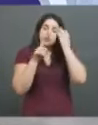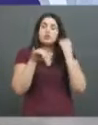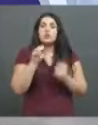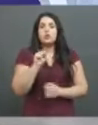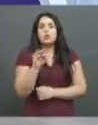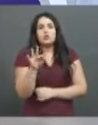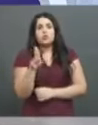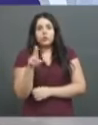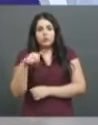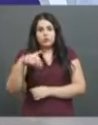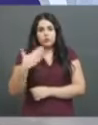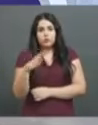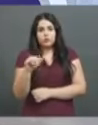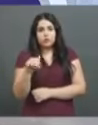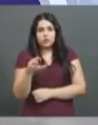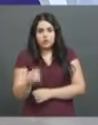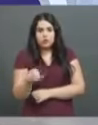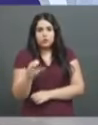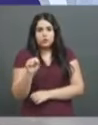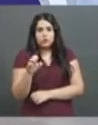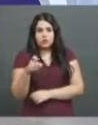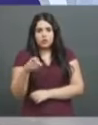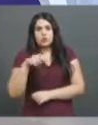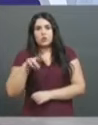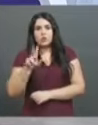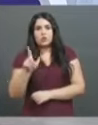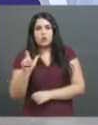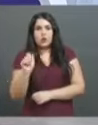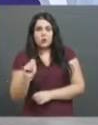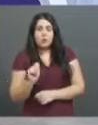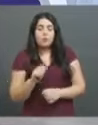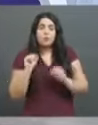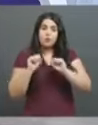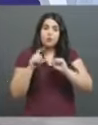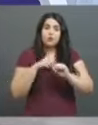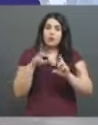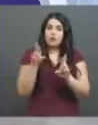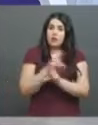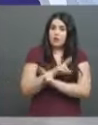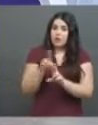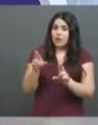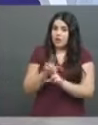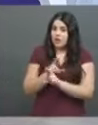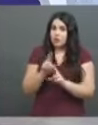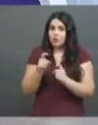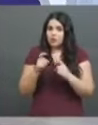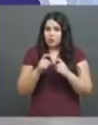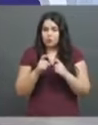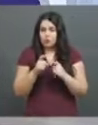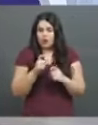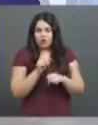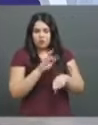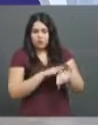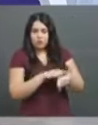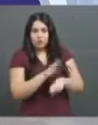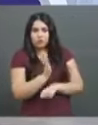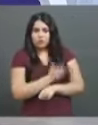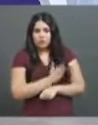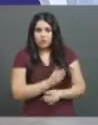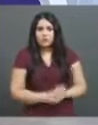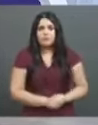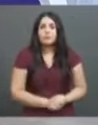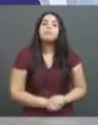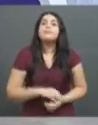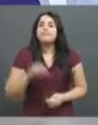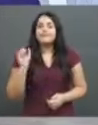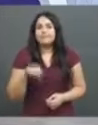outras doenças, até mesmo cardiovasculares? Muito bem colocado novamente, gente. Sem dúvida. Você pegue